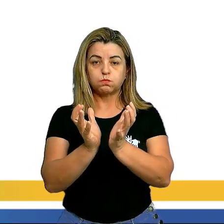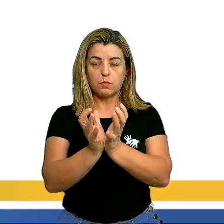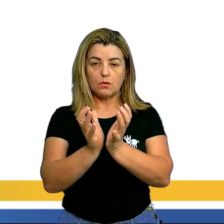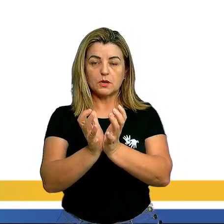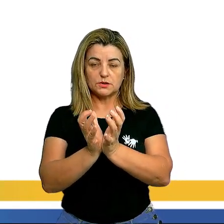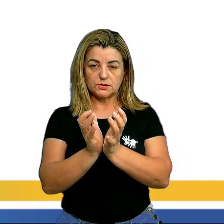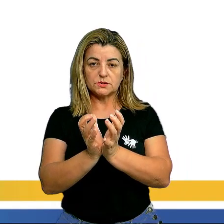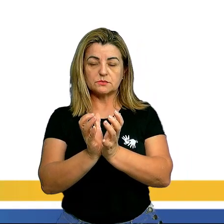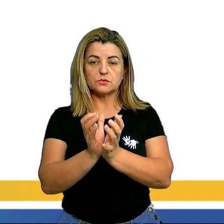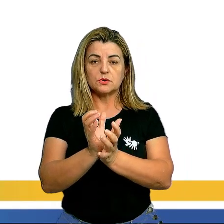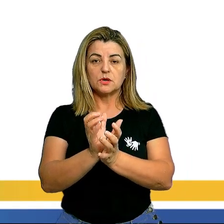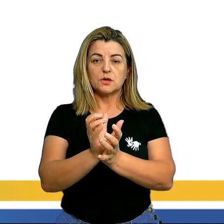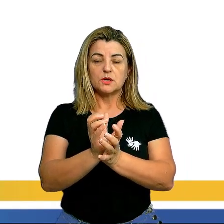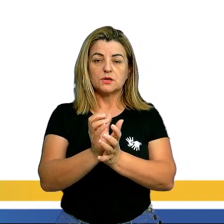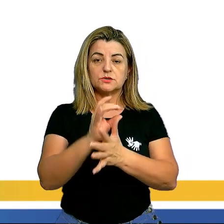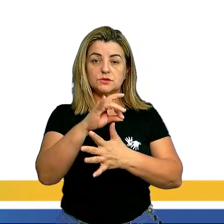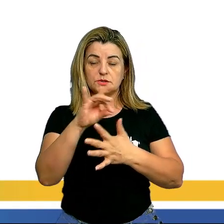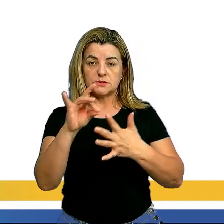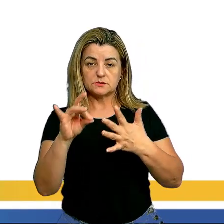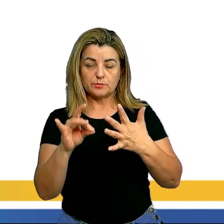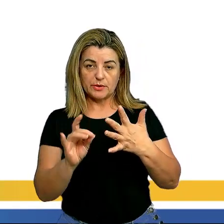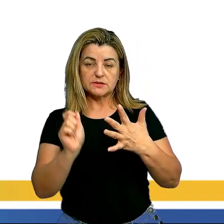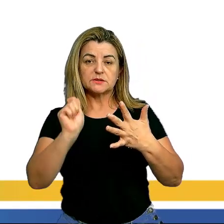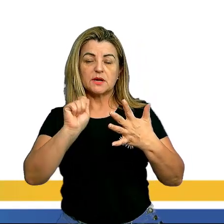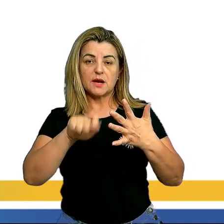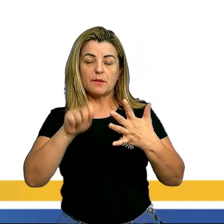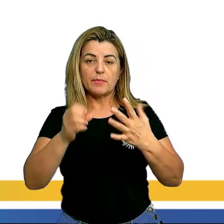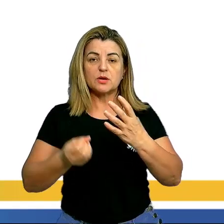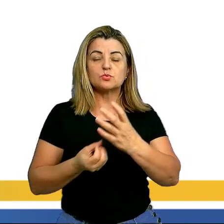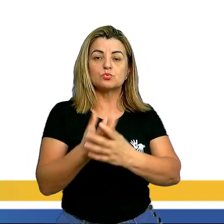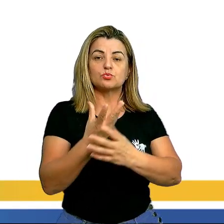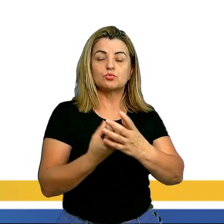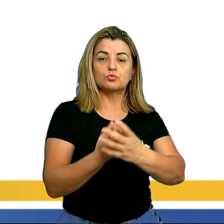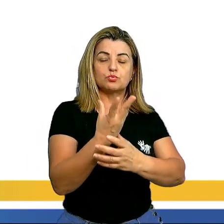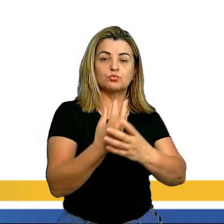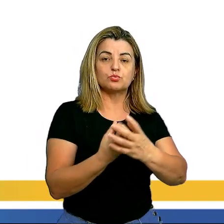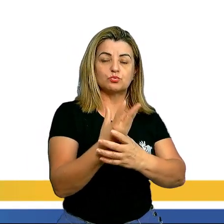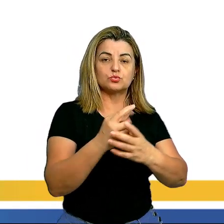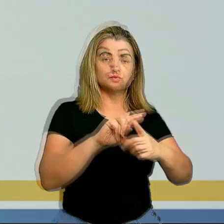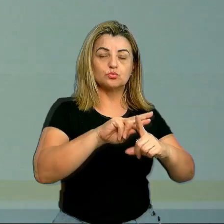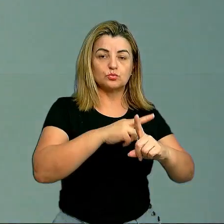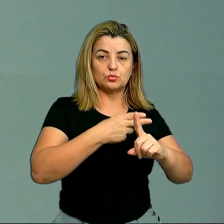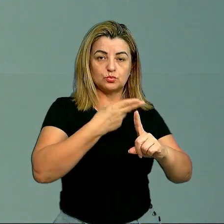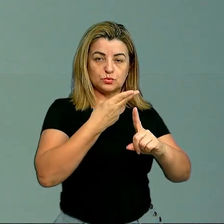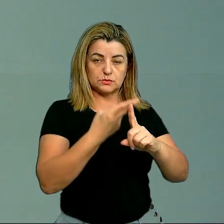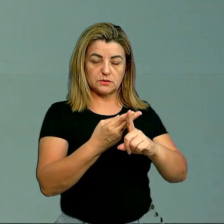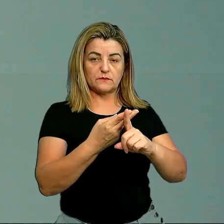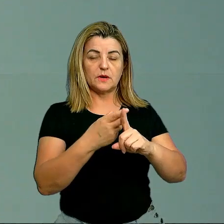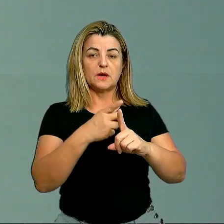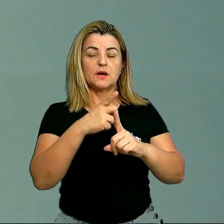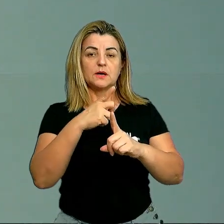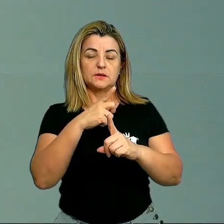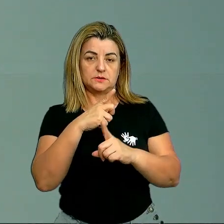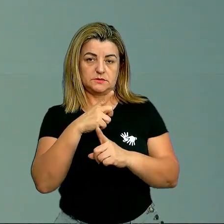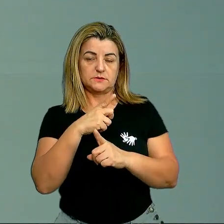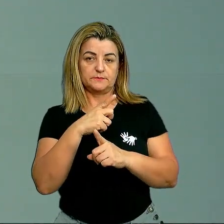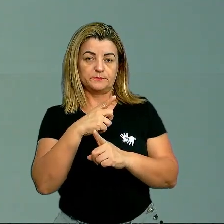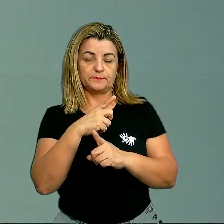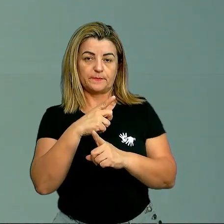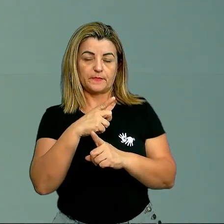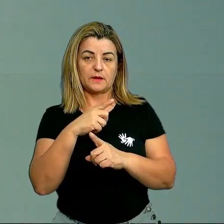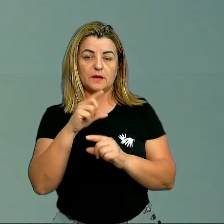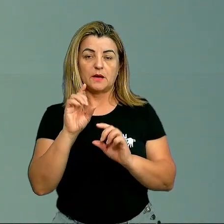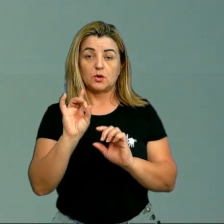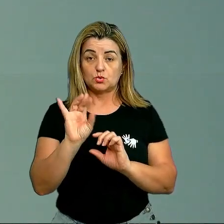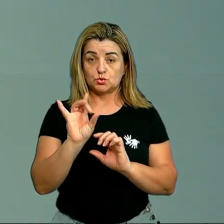organismos capazes de se reproduzir e originar descendentes férteis. Em outras palavras, pessoal, só